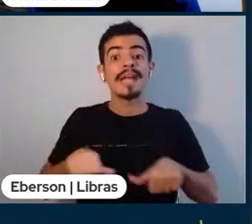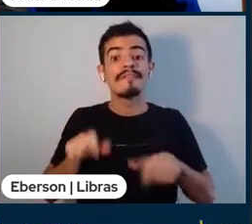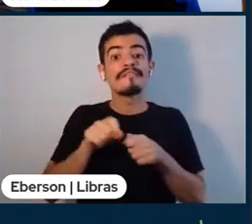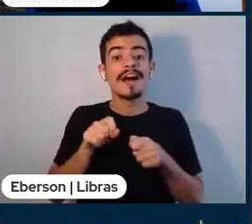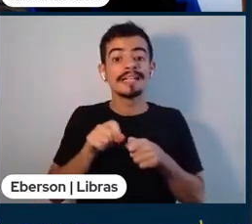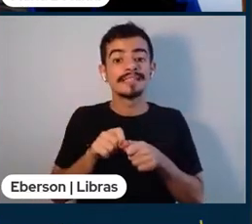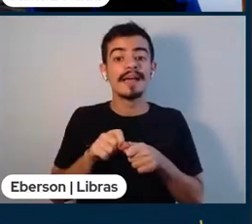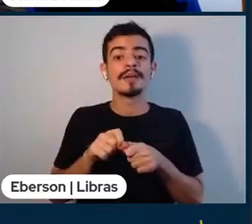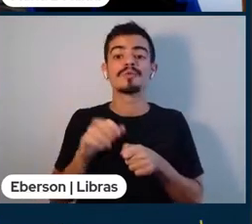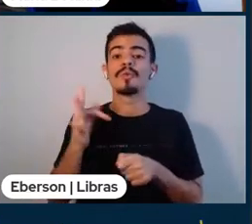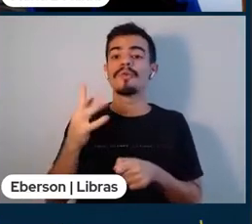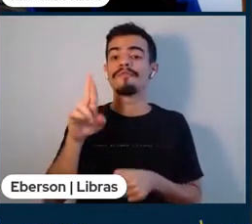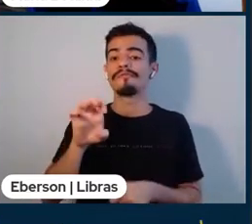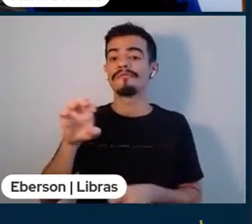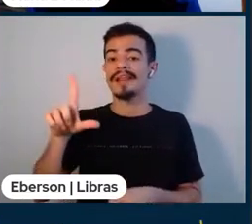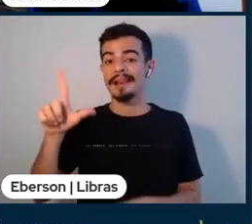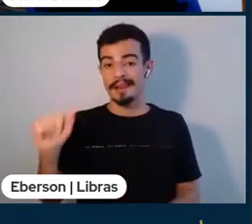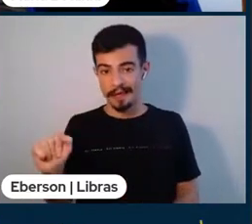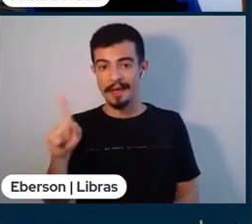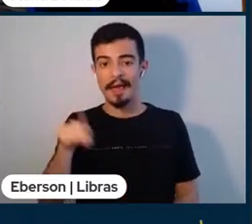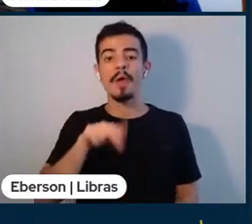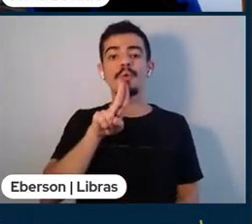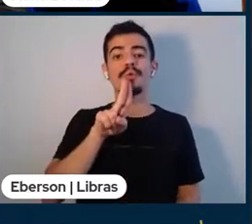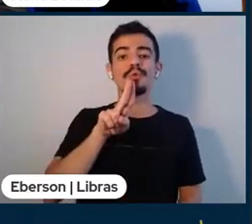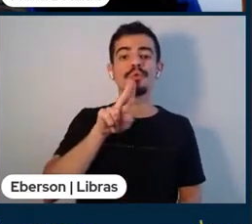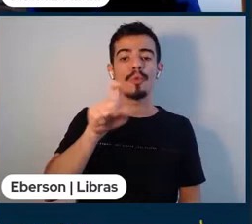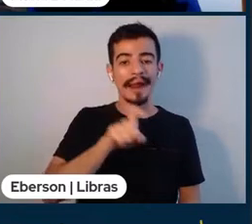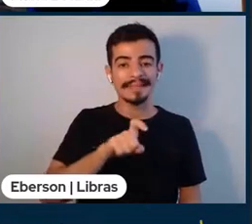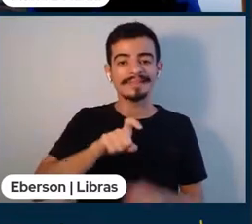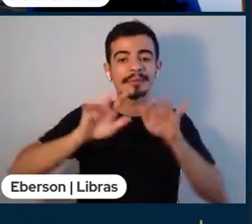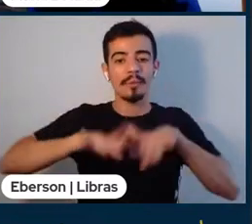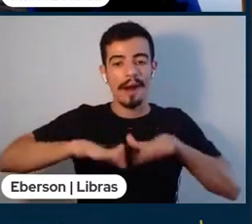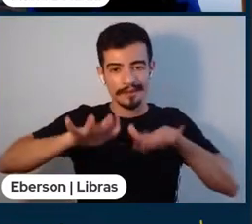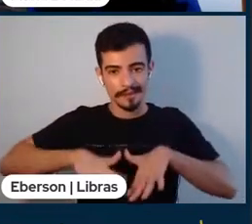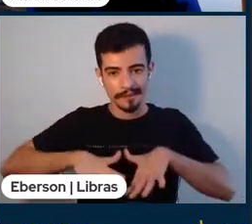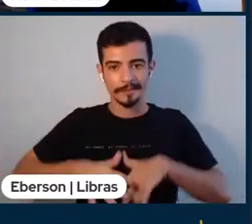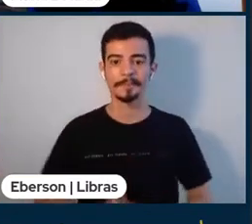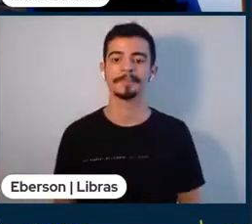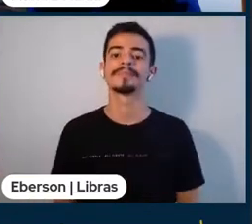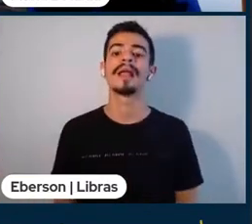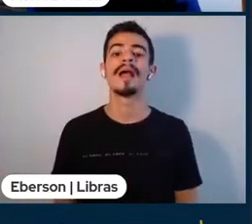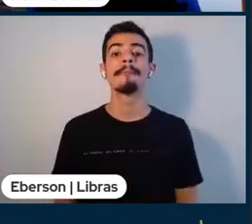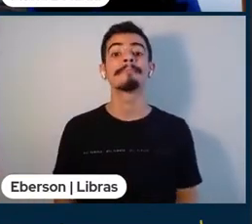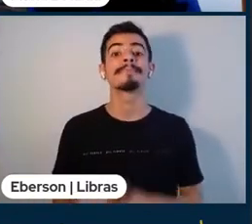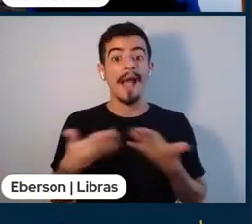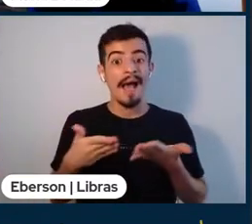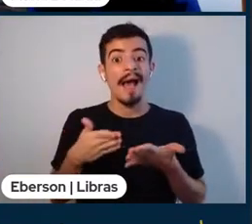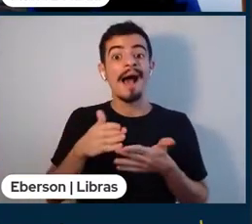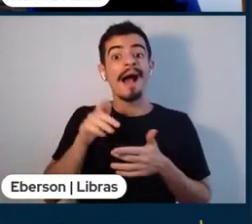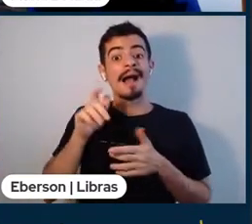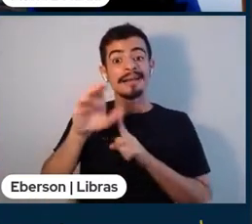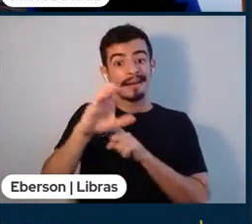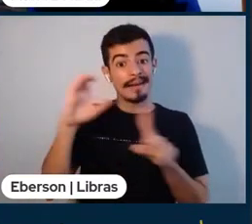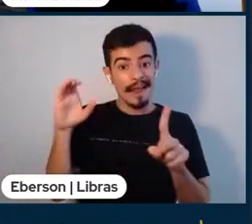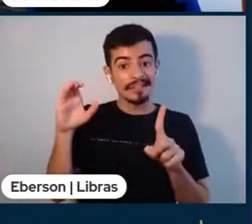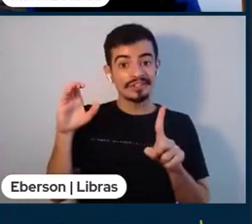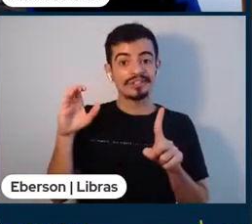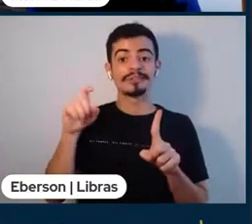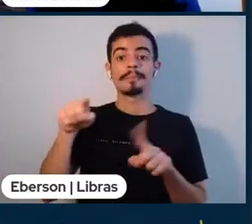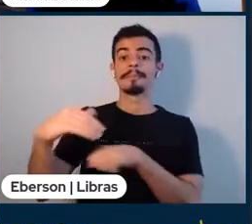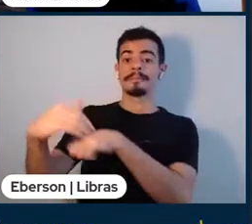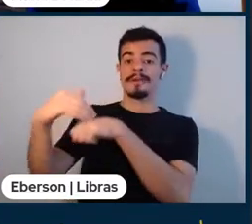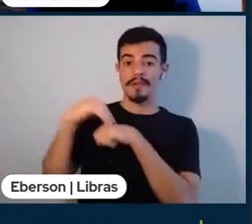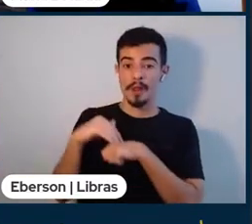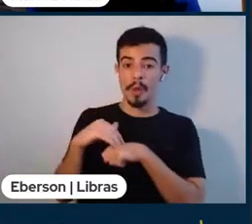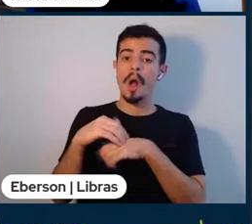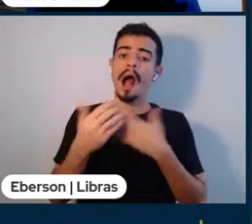um freela de UX writer. E a cliente desse freela, ela veio com uma história, tipo, eu tenho